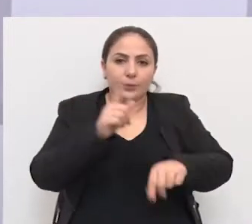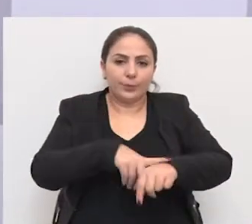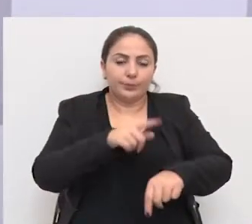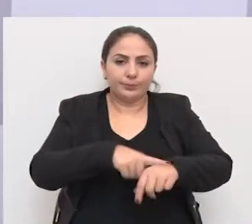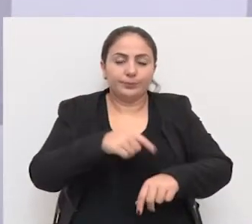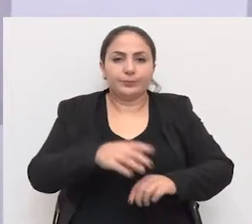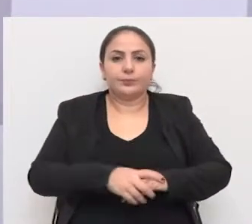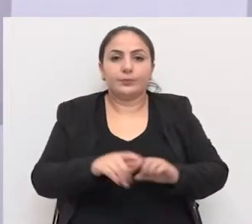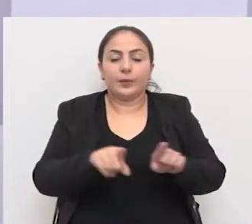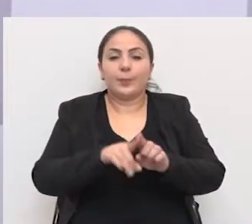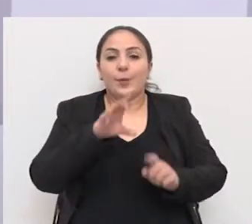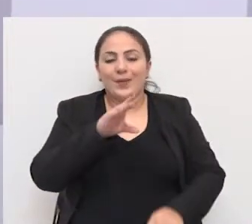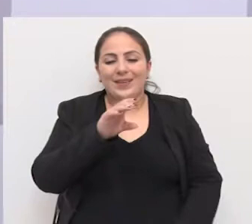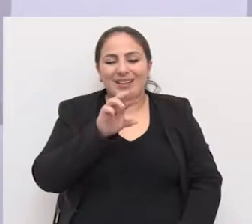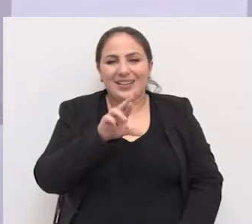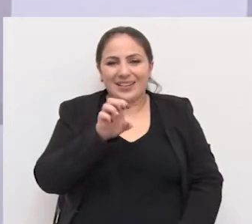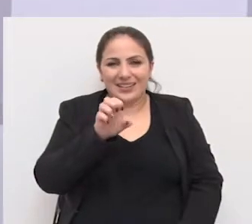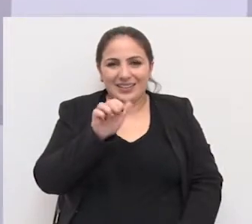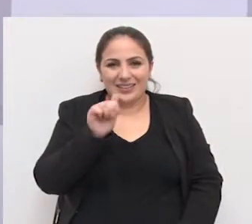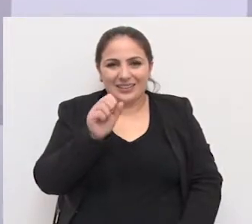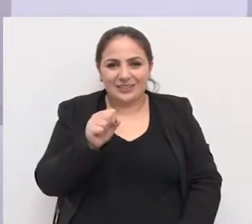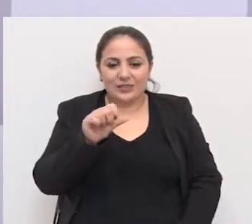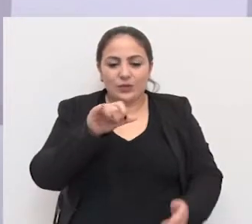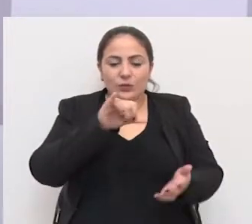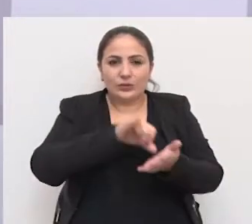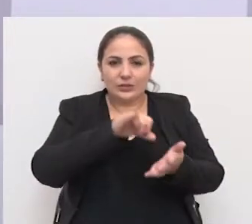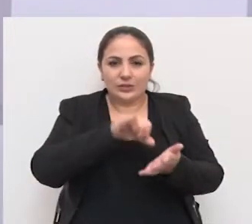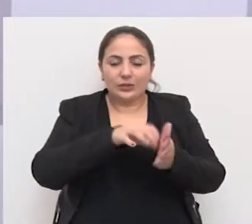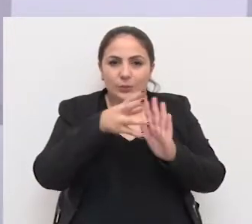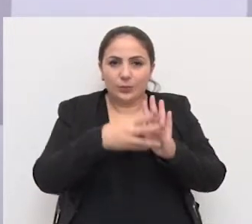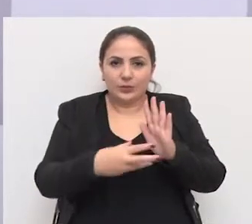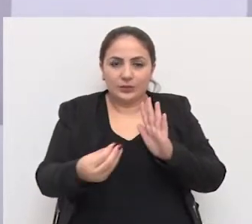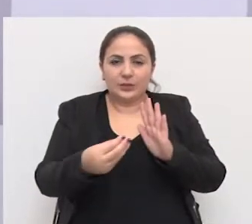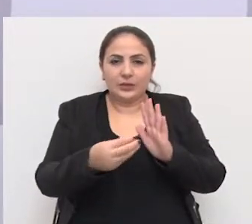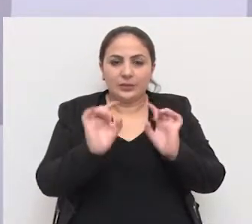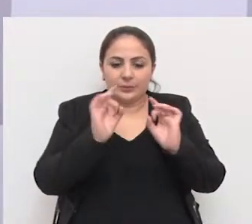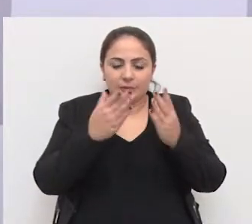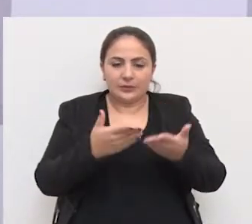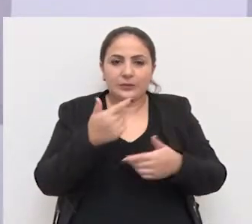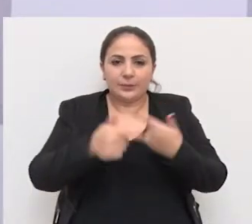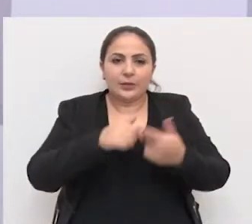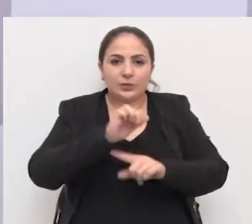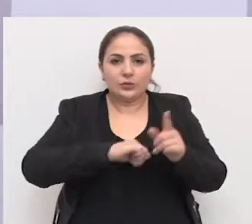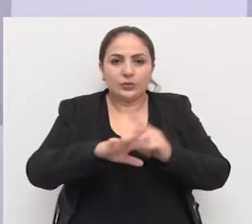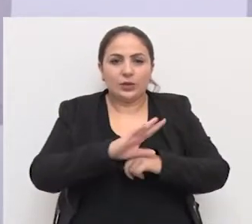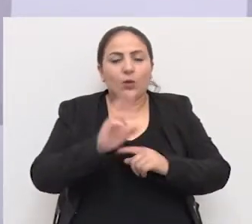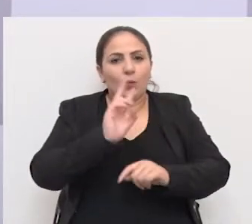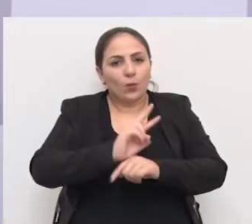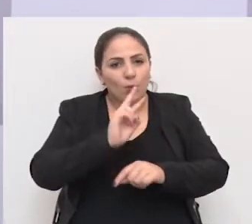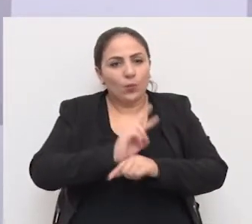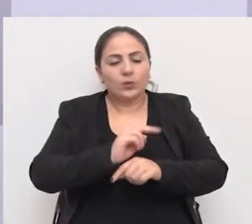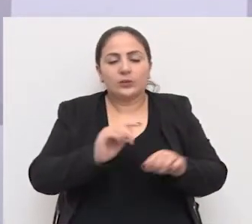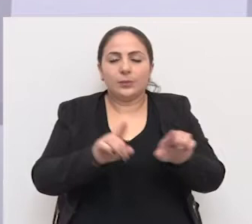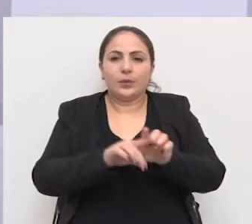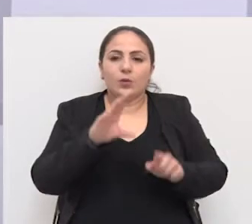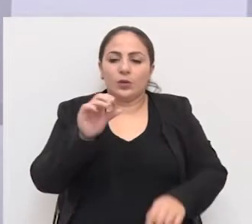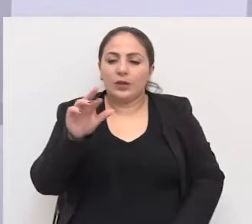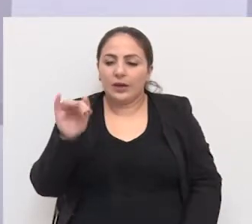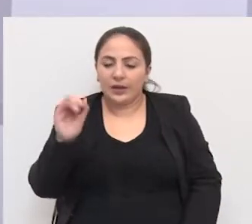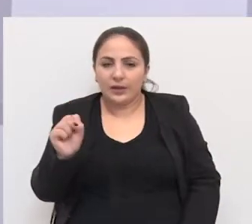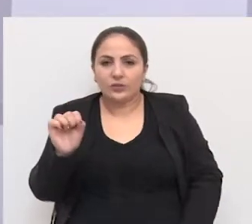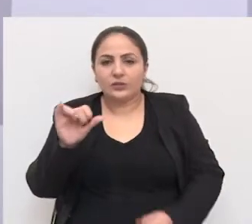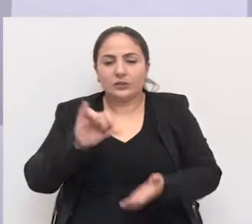sua explanação, que o CREAS, que é o Centro de Referência Especializado em Assistência Social, cuida, trata, que os